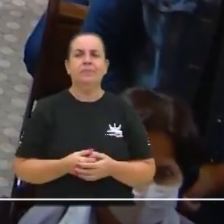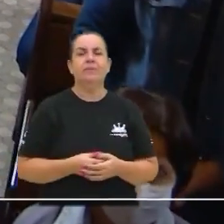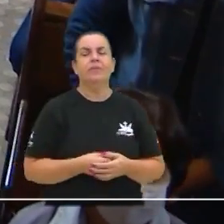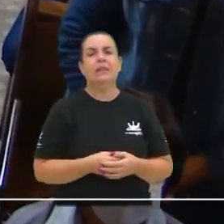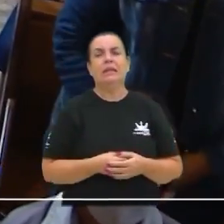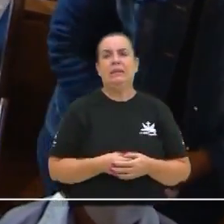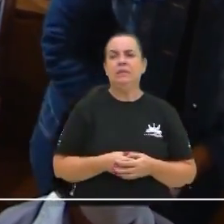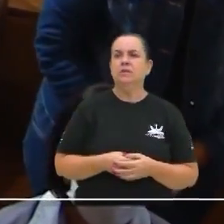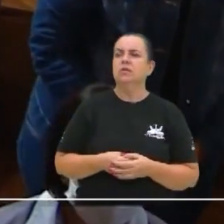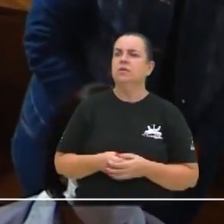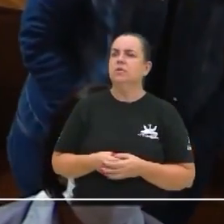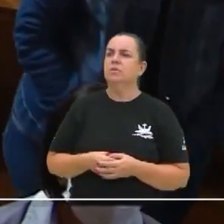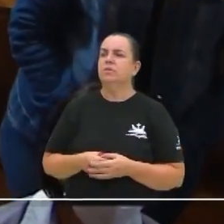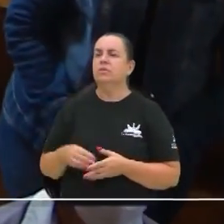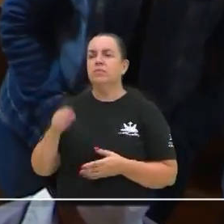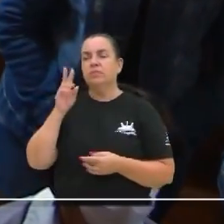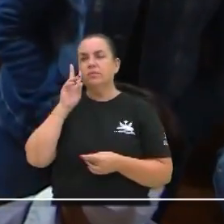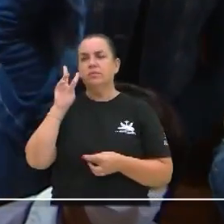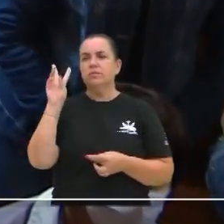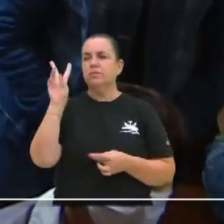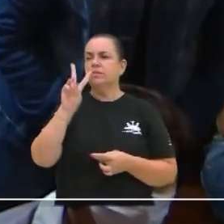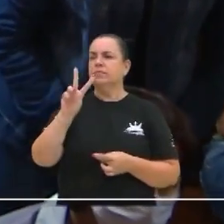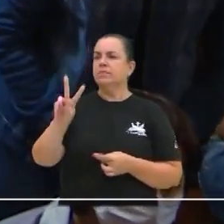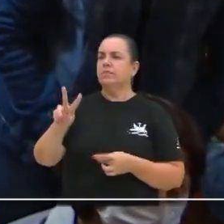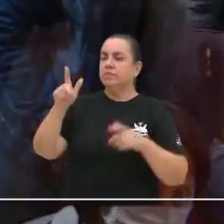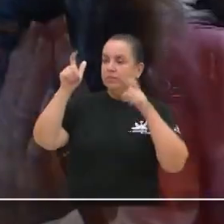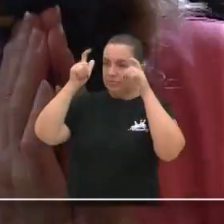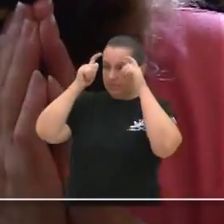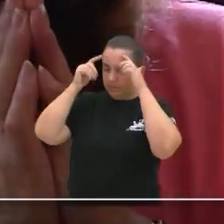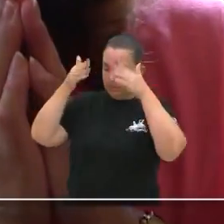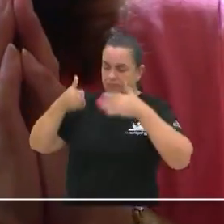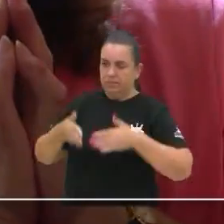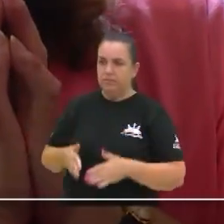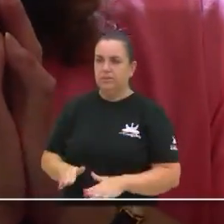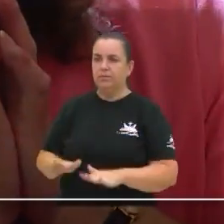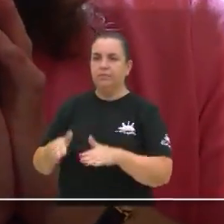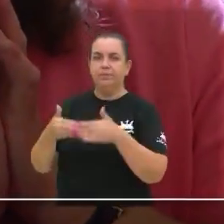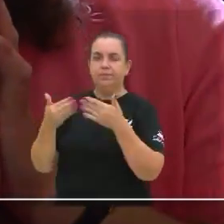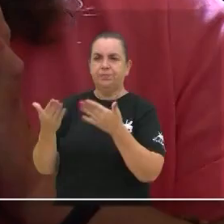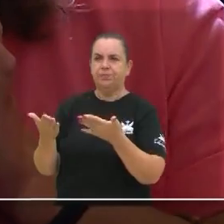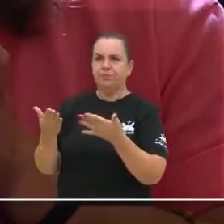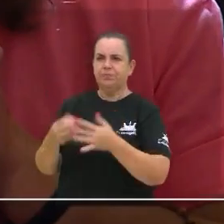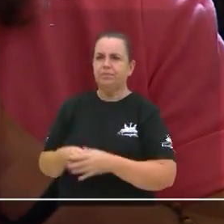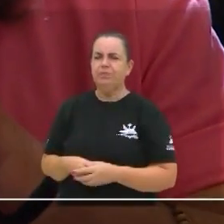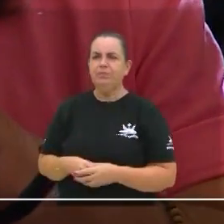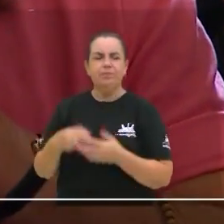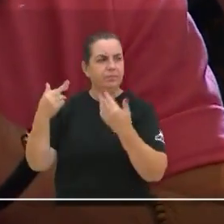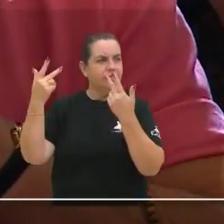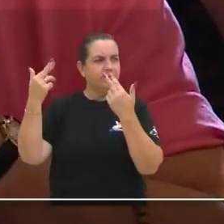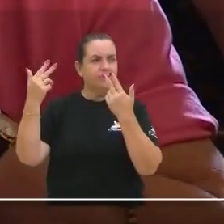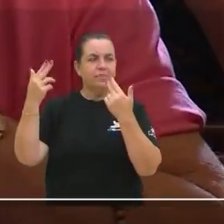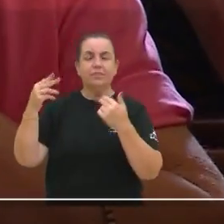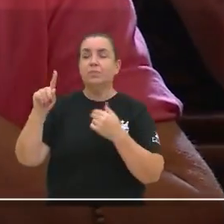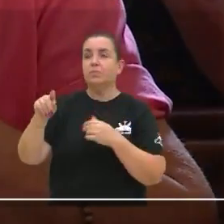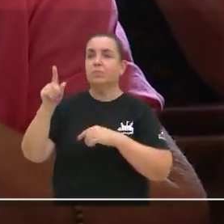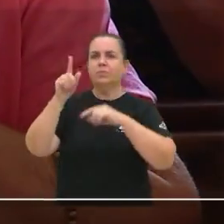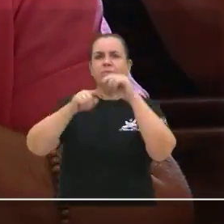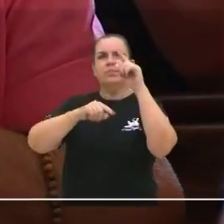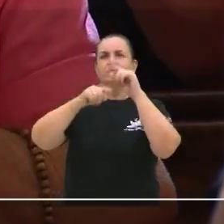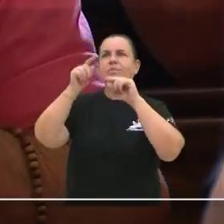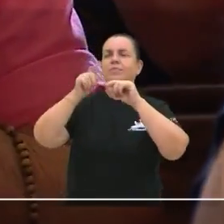Olhem pro rei que nasceu, igual estrelas